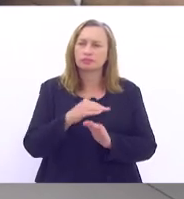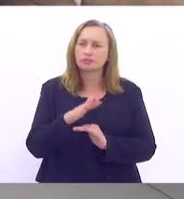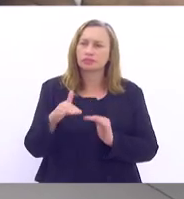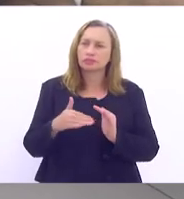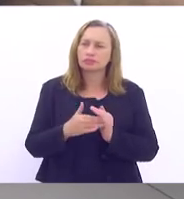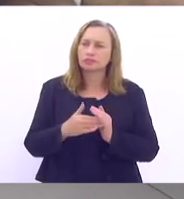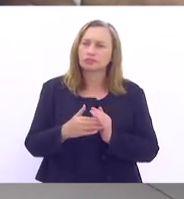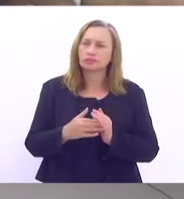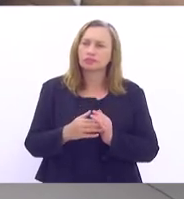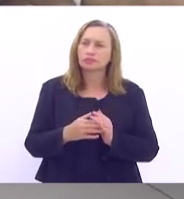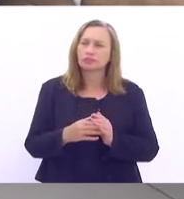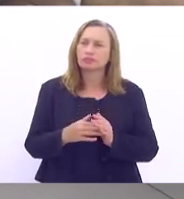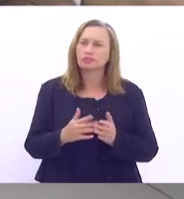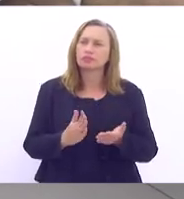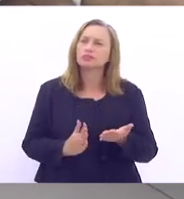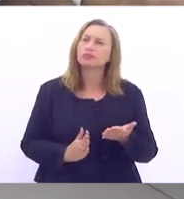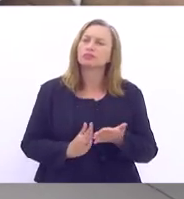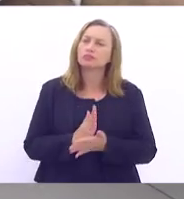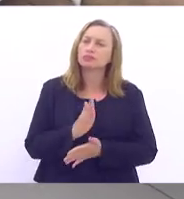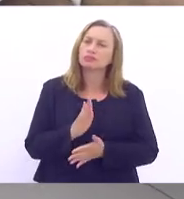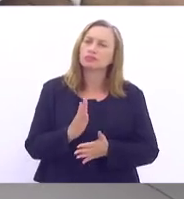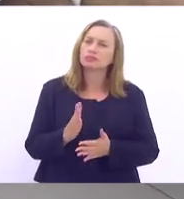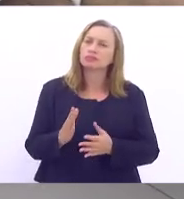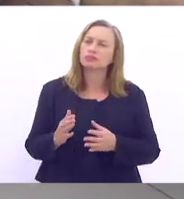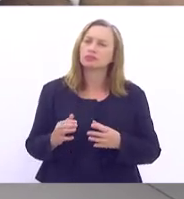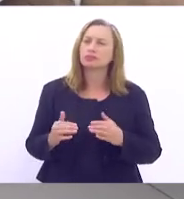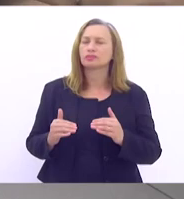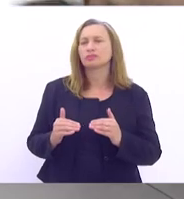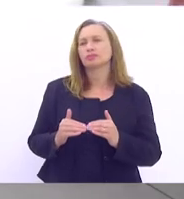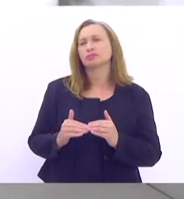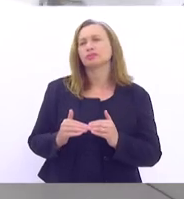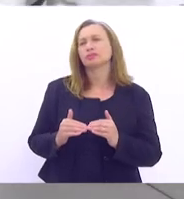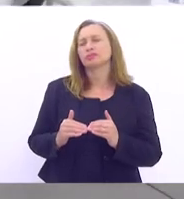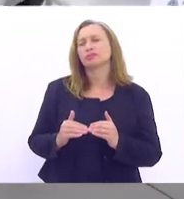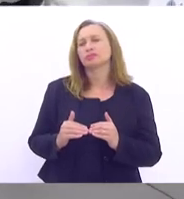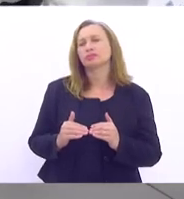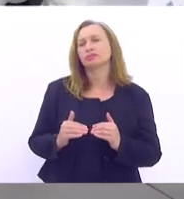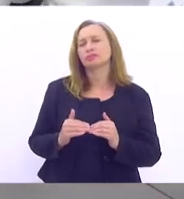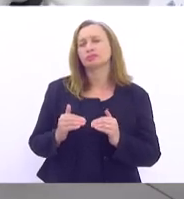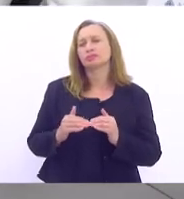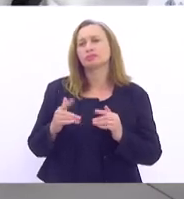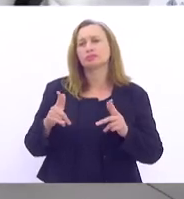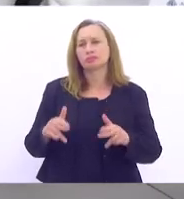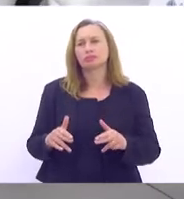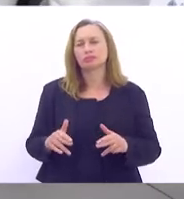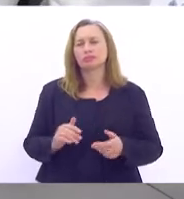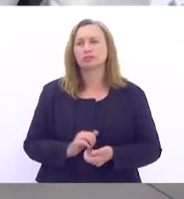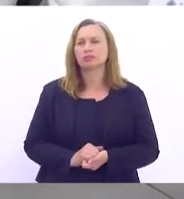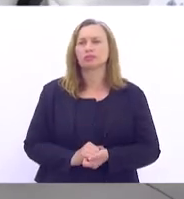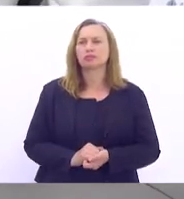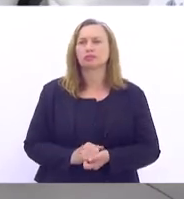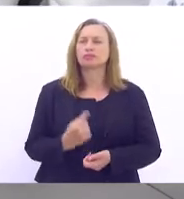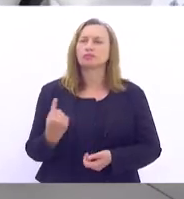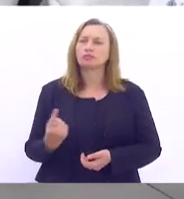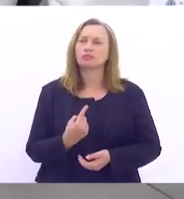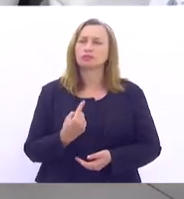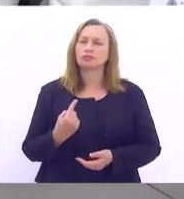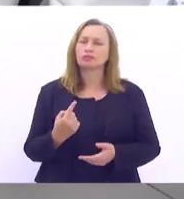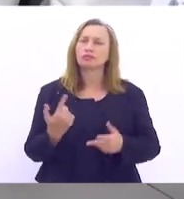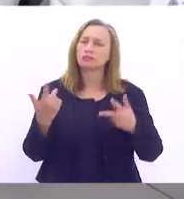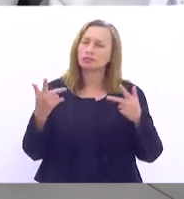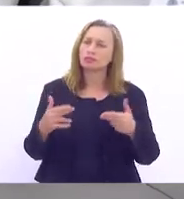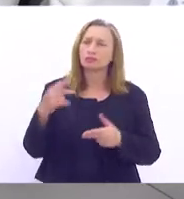em causa própria, que com o andar da carruagem no parlamento, todos nós íamos ficar, no mínimo, parcialmente loucos.